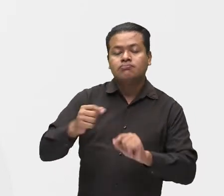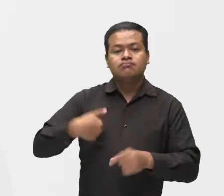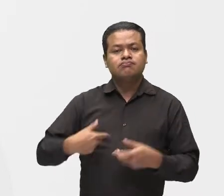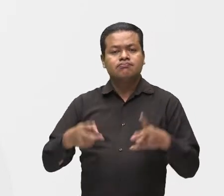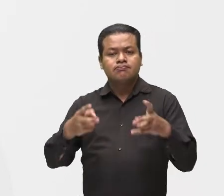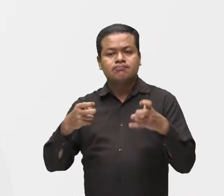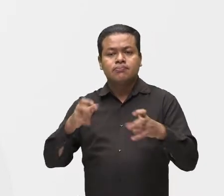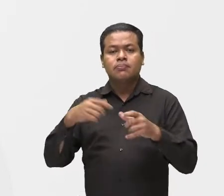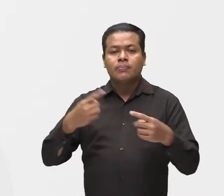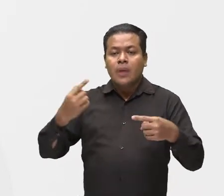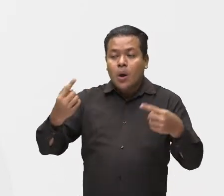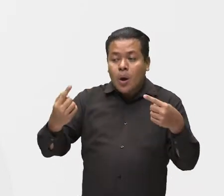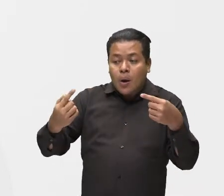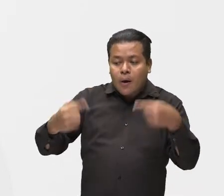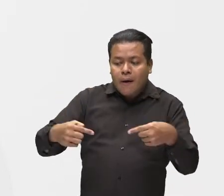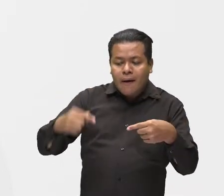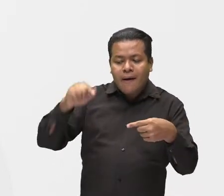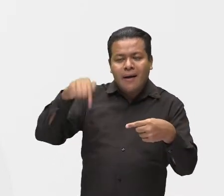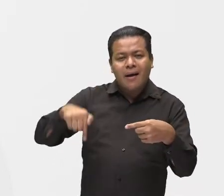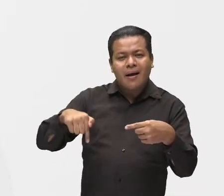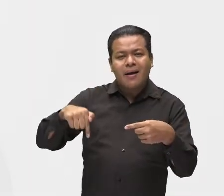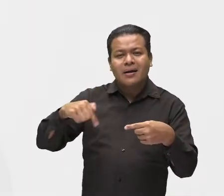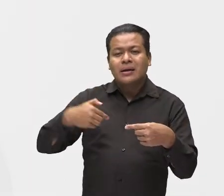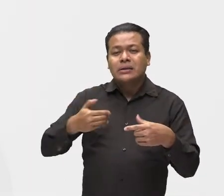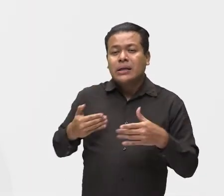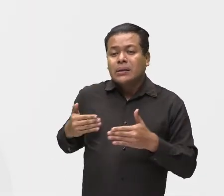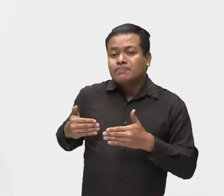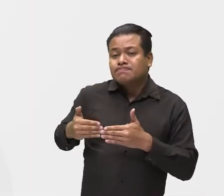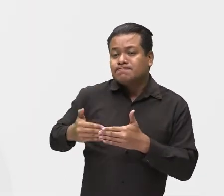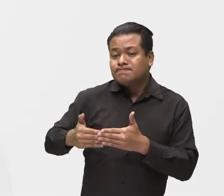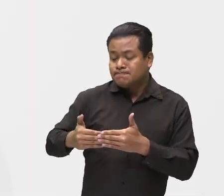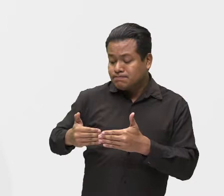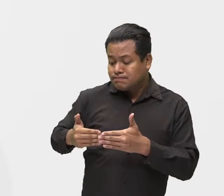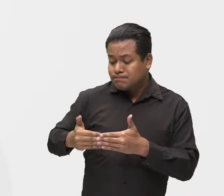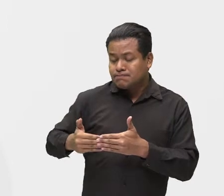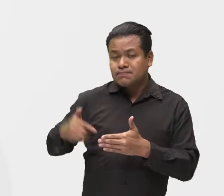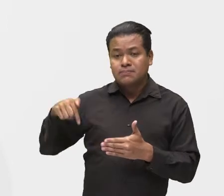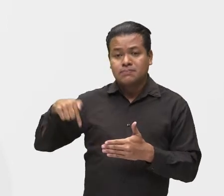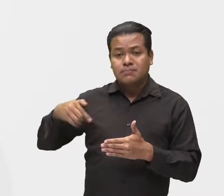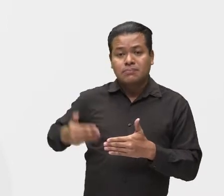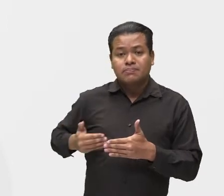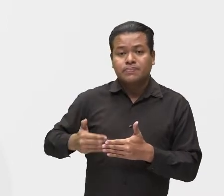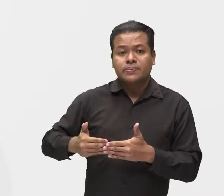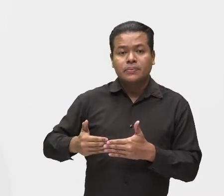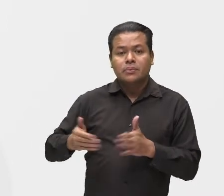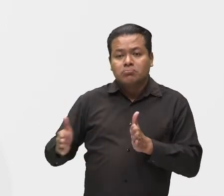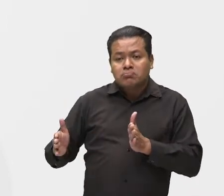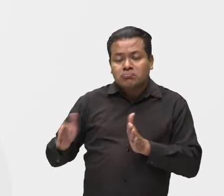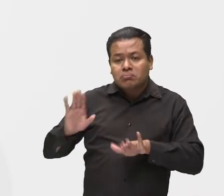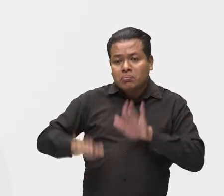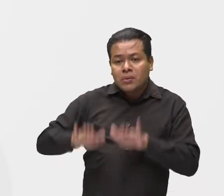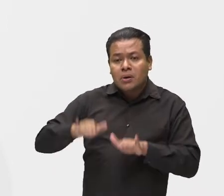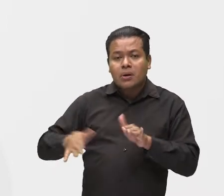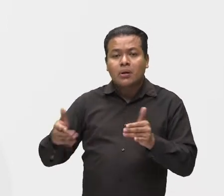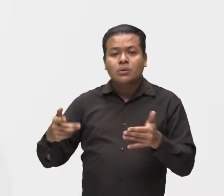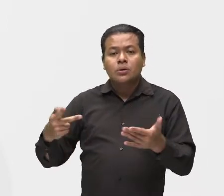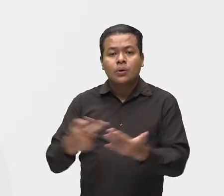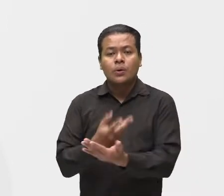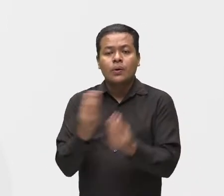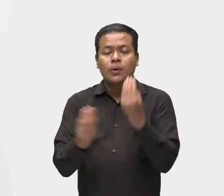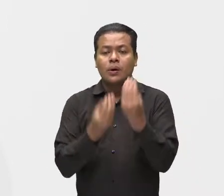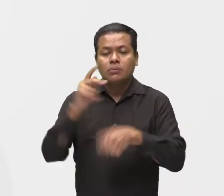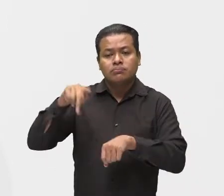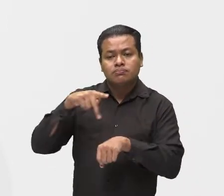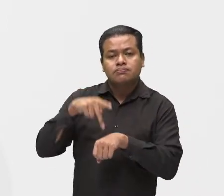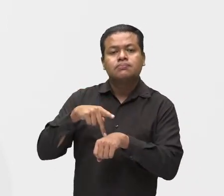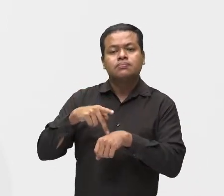aí, o conflito ele é muito recente, ele tem acontecido o tempo todo, e dependendo, né, da situação daquele país,